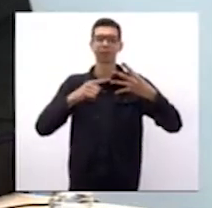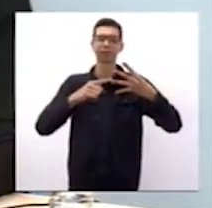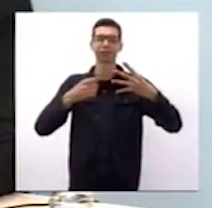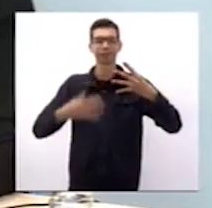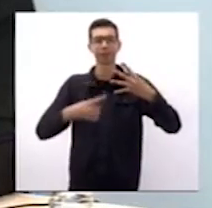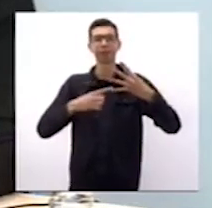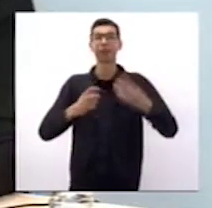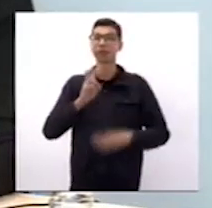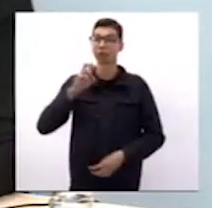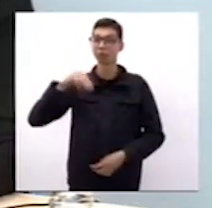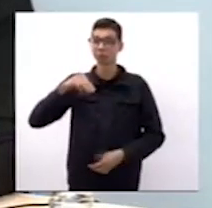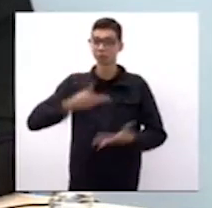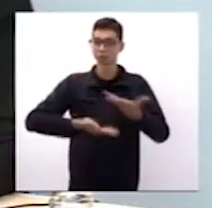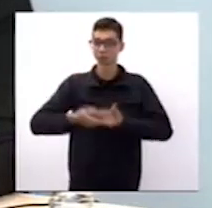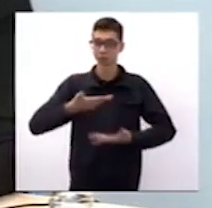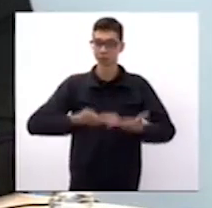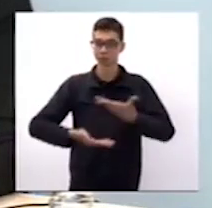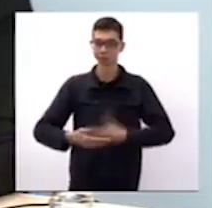interagirem com a gente.